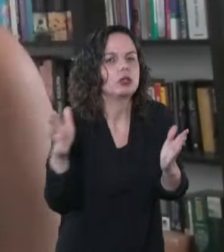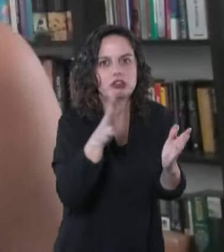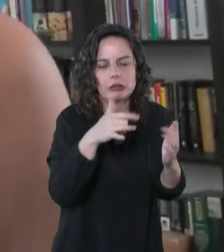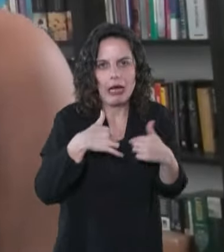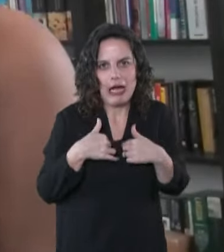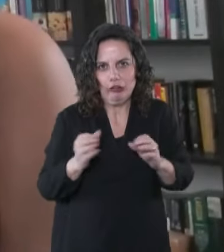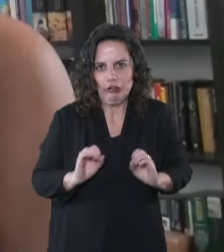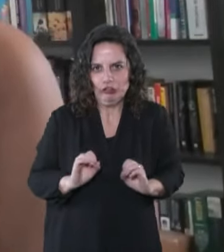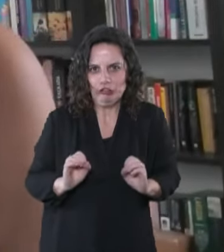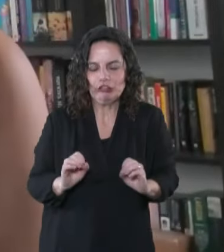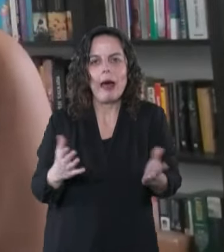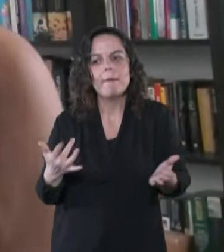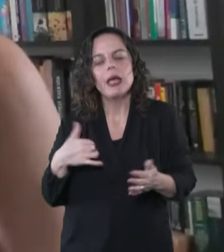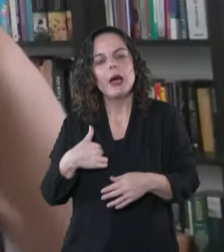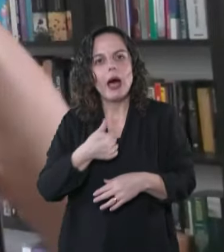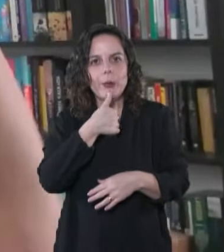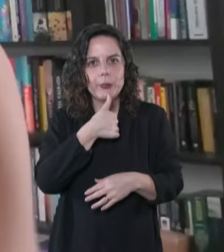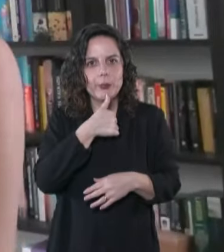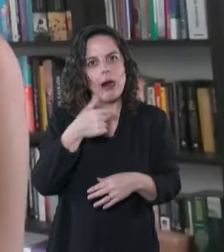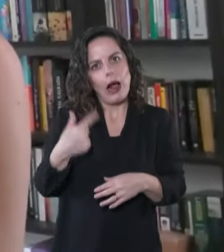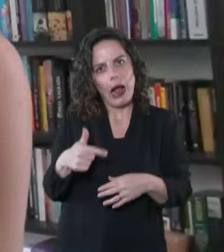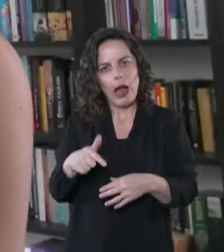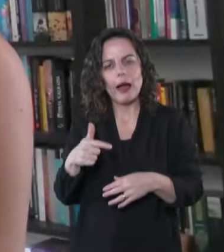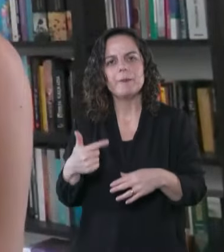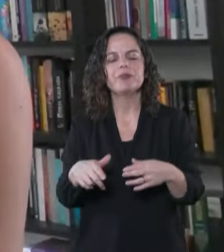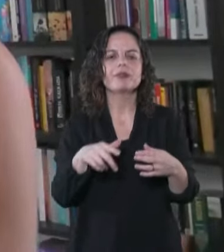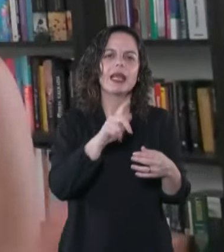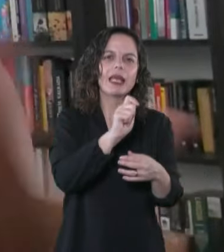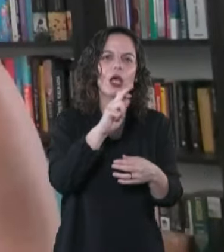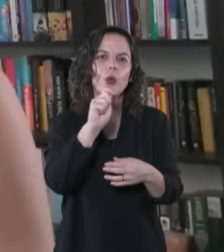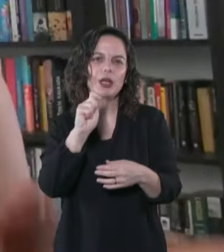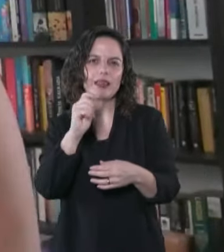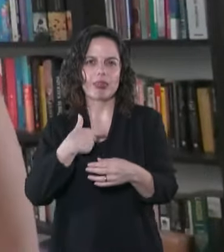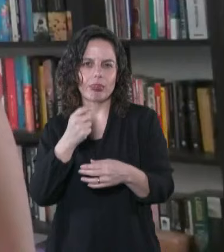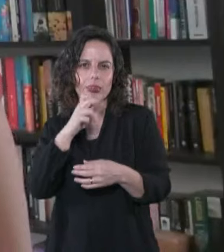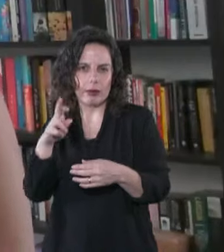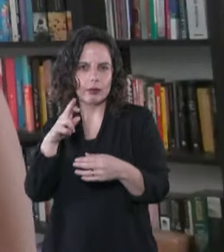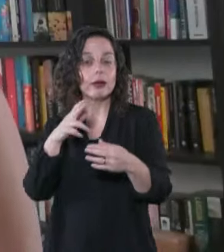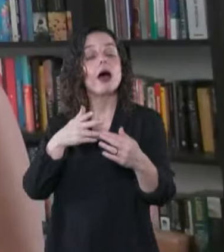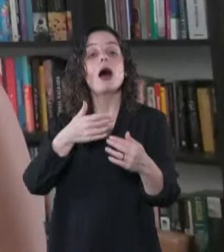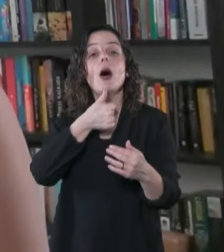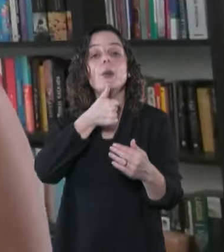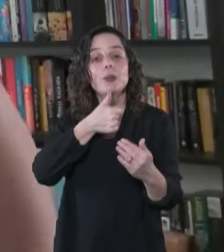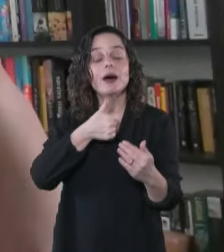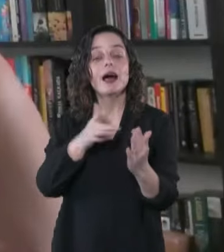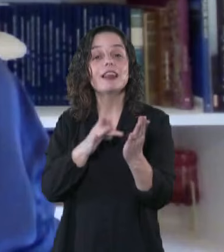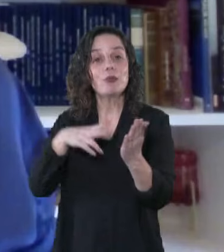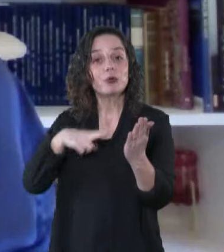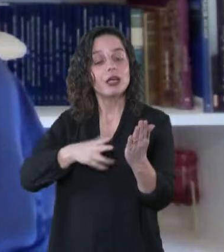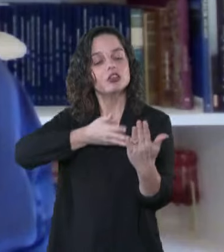português. Mas o que eu faço, eu tenho um e-reader e faço muitas vezes o download de livros escritos em